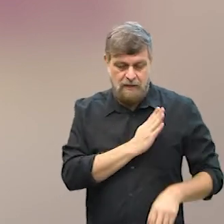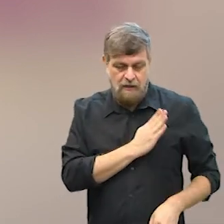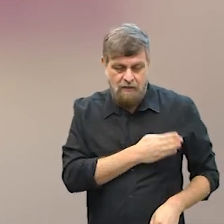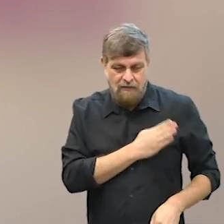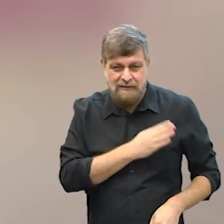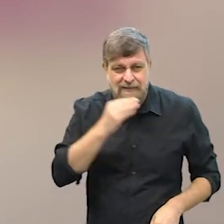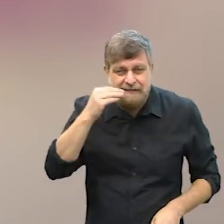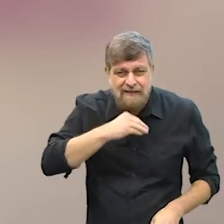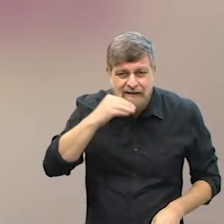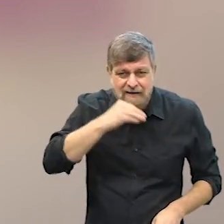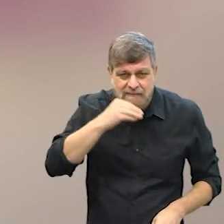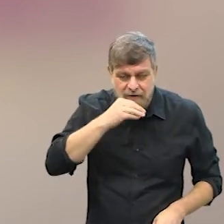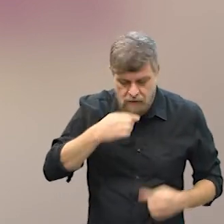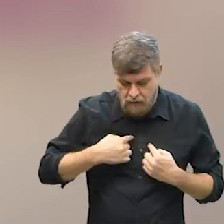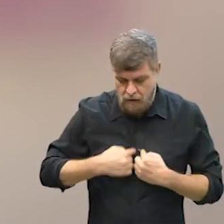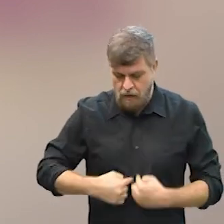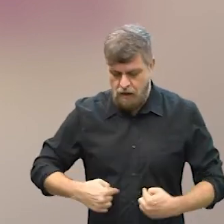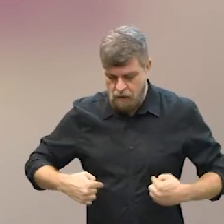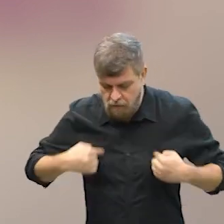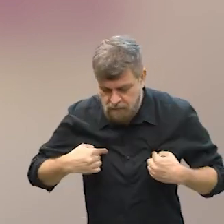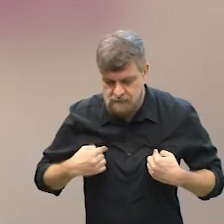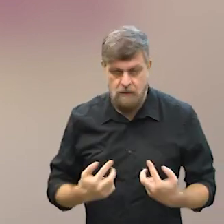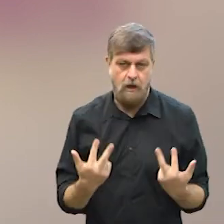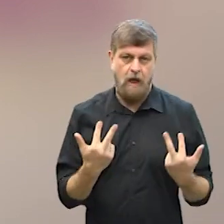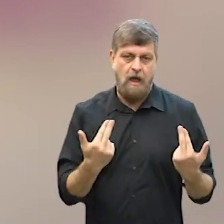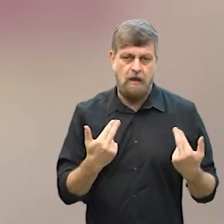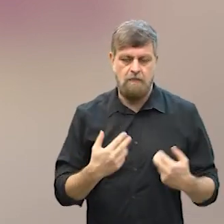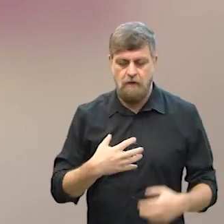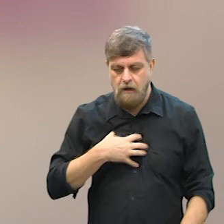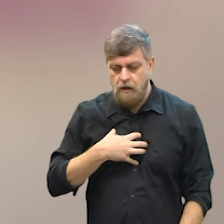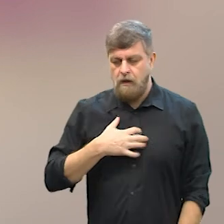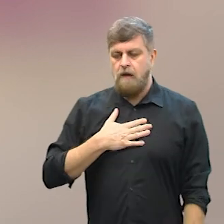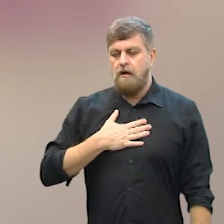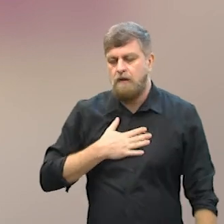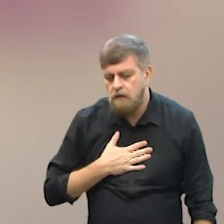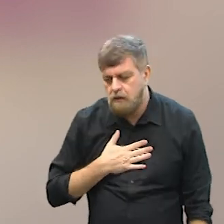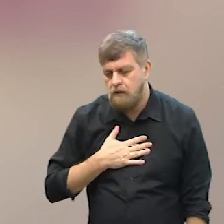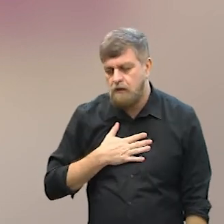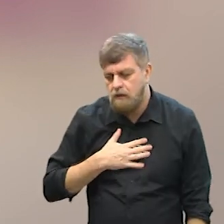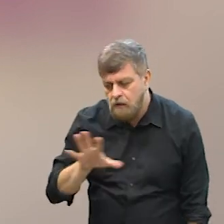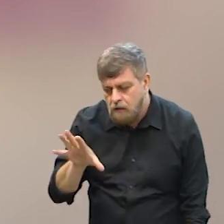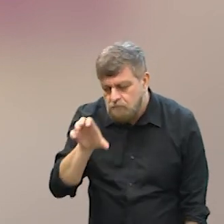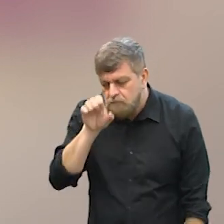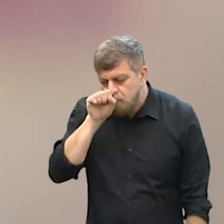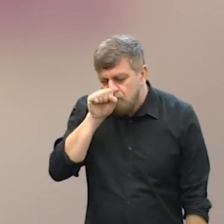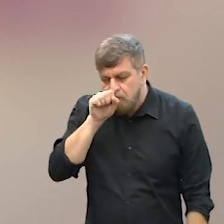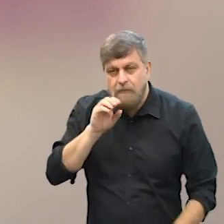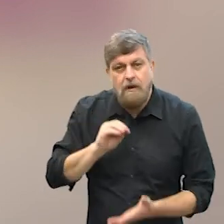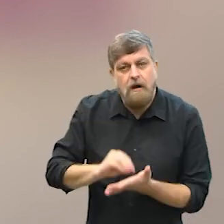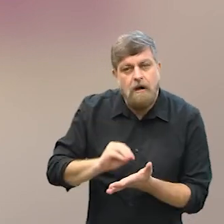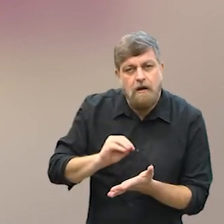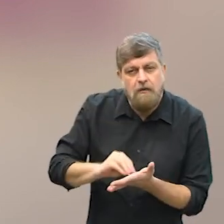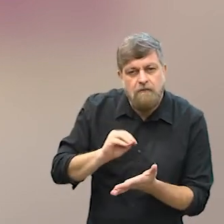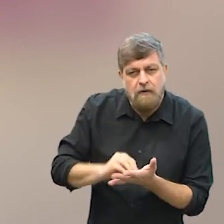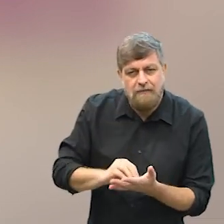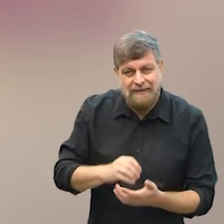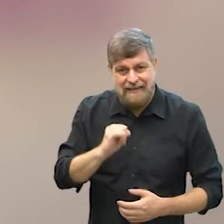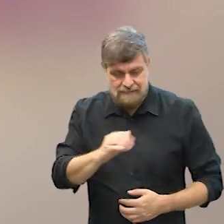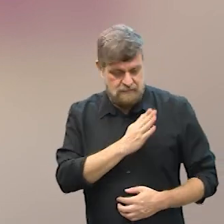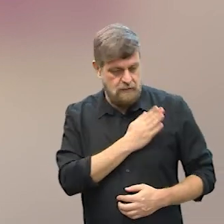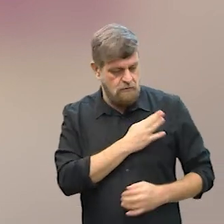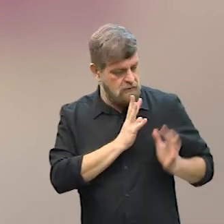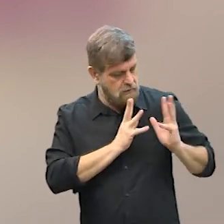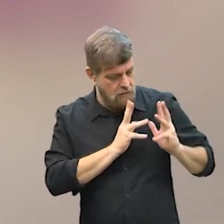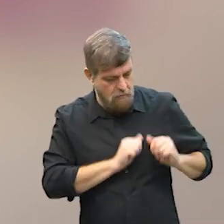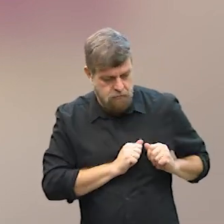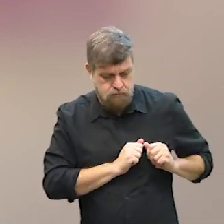cardíaca pode sim causar esses sintomas de falta de ar. Finalmente, na ausência de doença